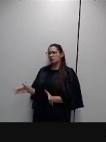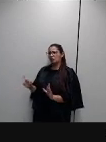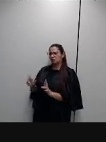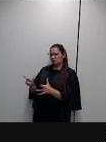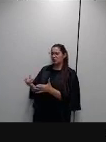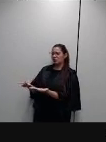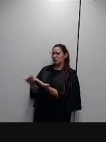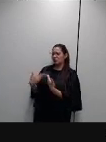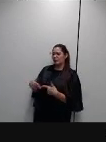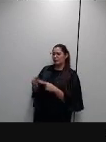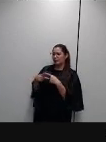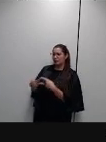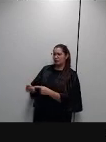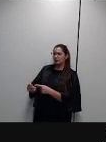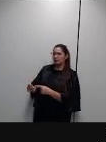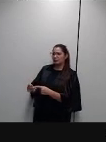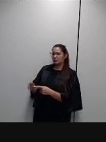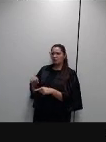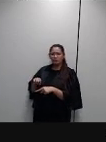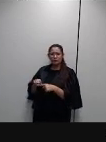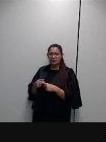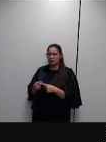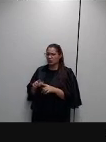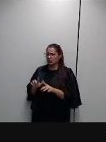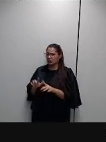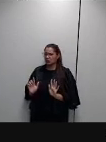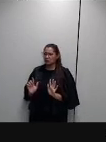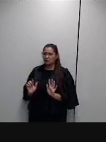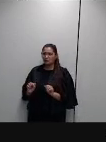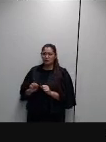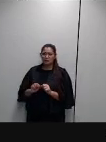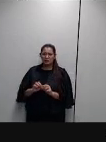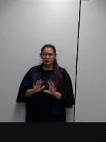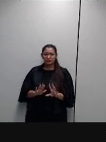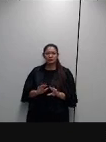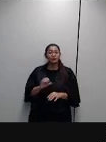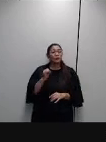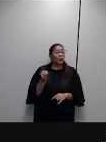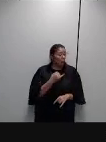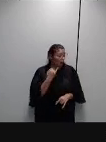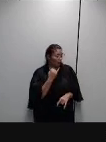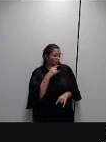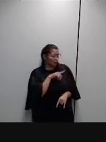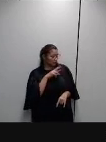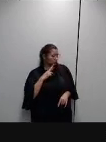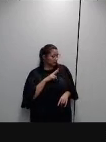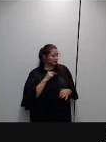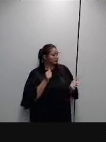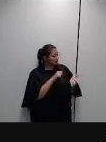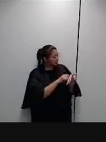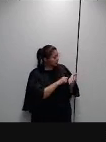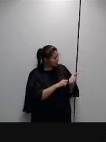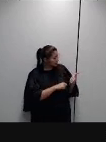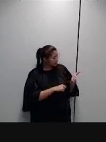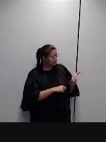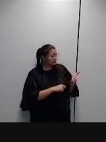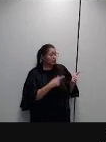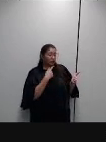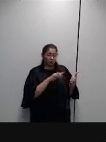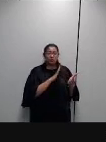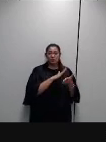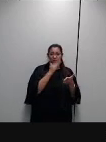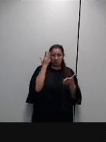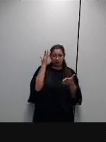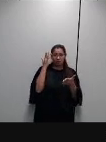só que não foi isso que nós fizemos importante que fazer um registro eu sei que abrigam as